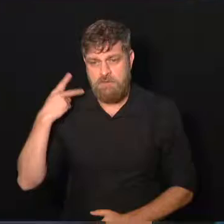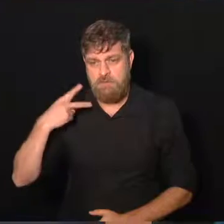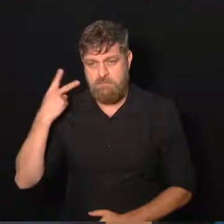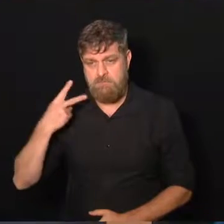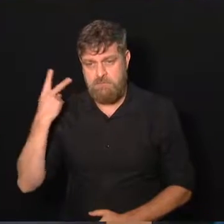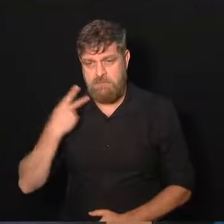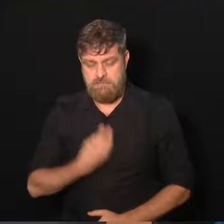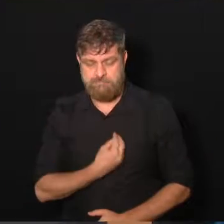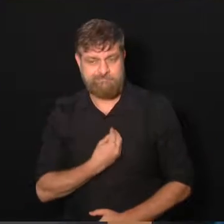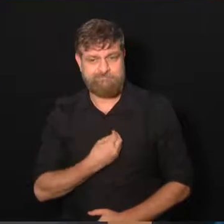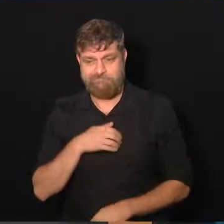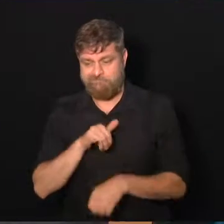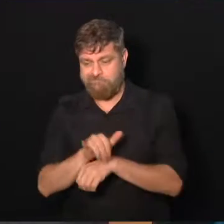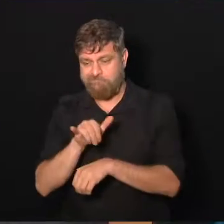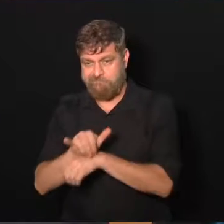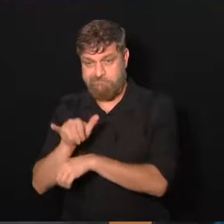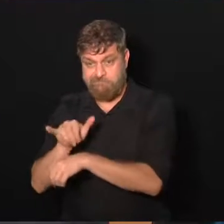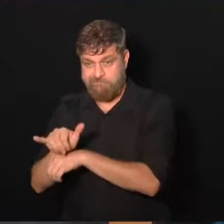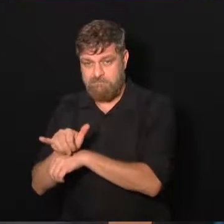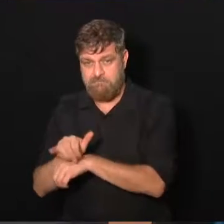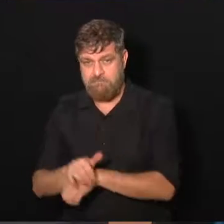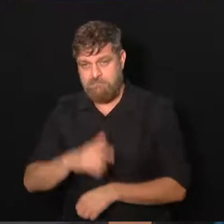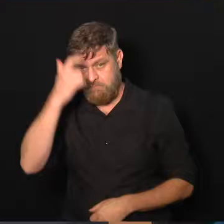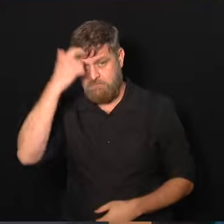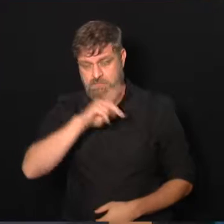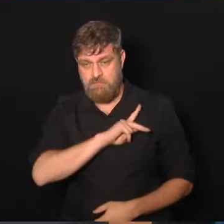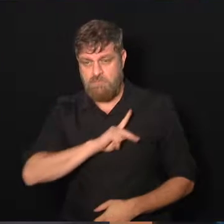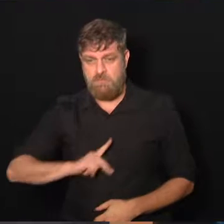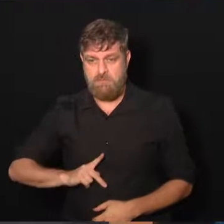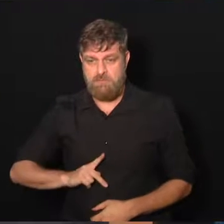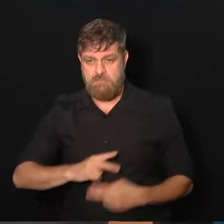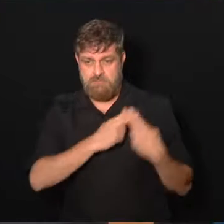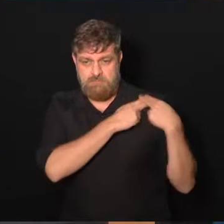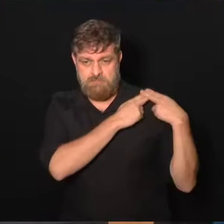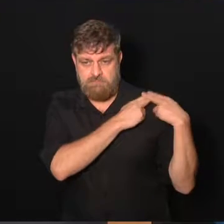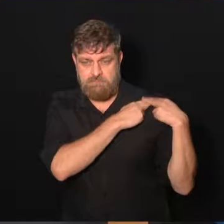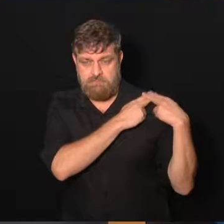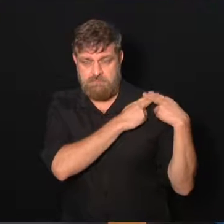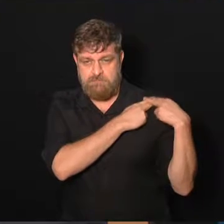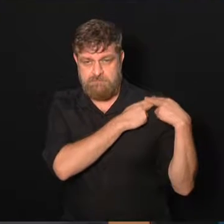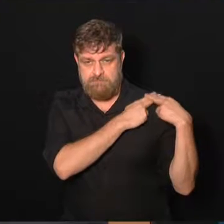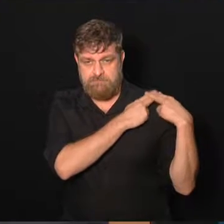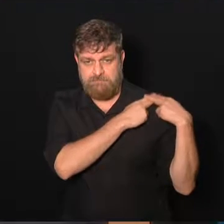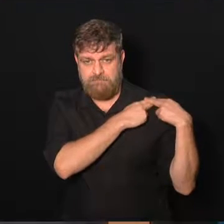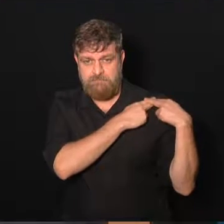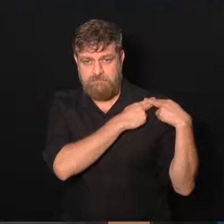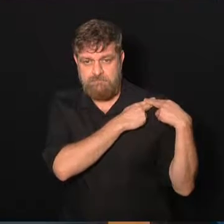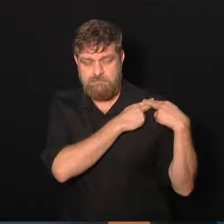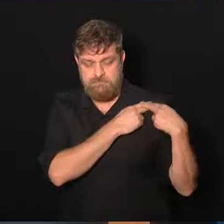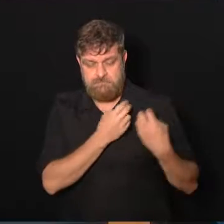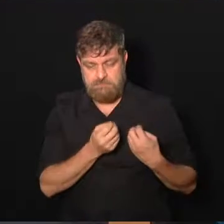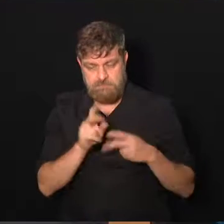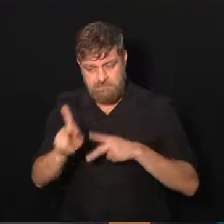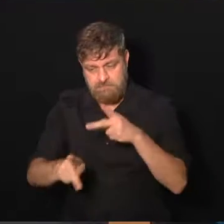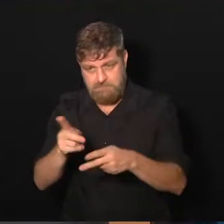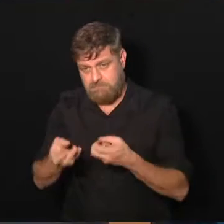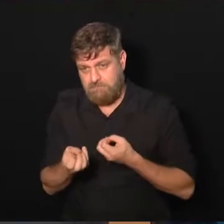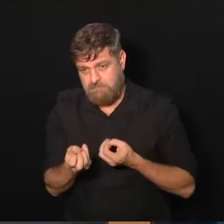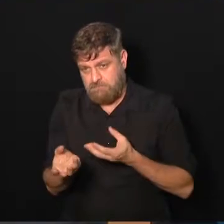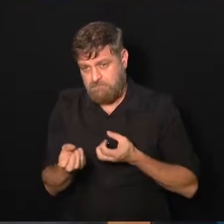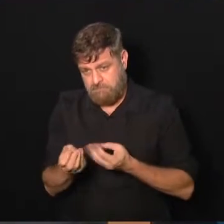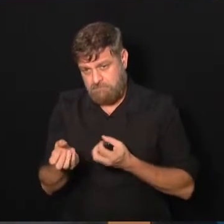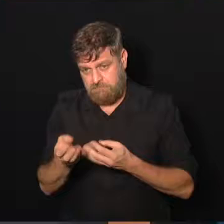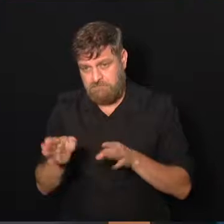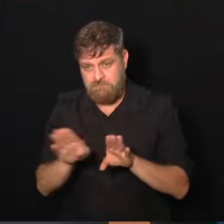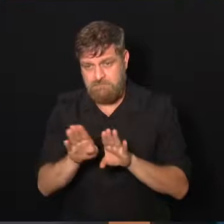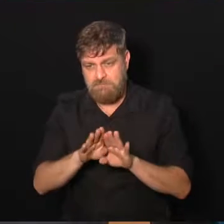compõem essa comissão, mas na qualidade de presidente a gente tem a responsabilidade de estar levando para a população e trazendo